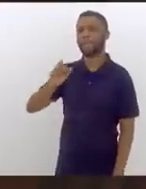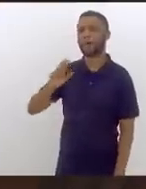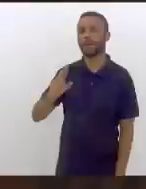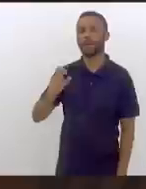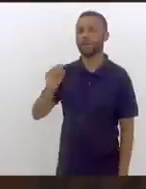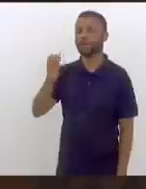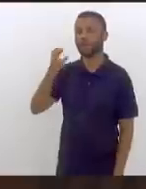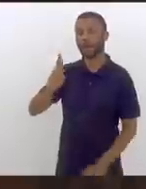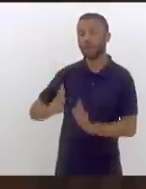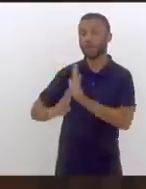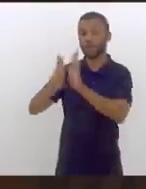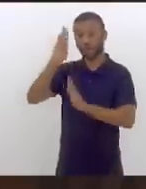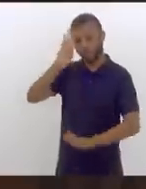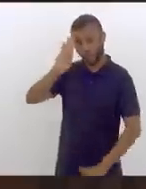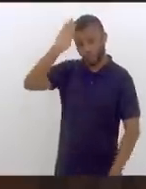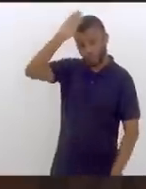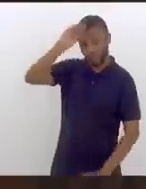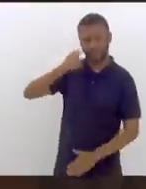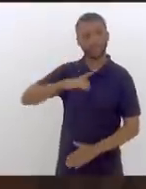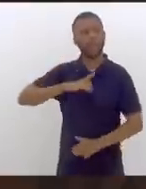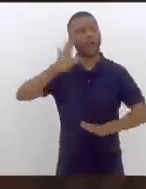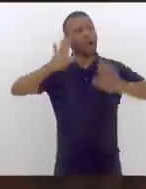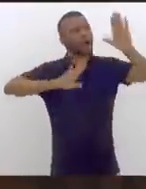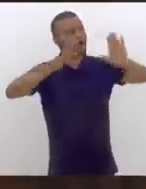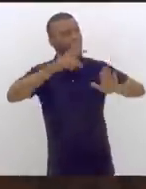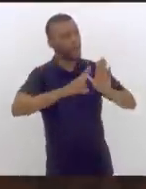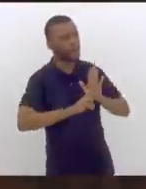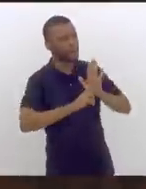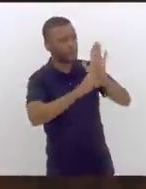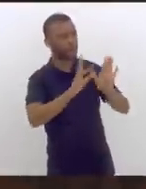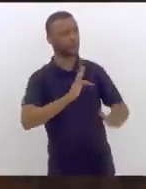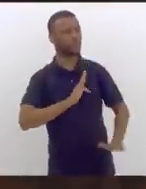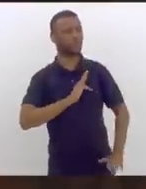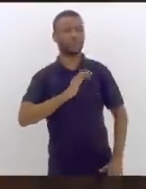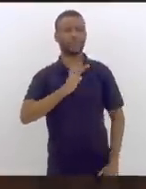Bombeiro Militar não tem algum representante da Polícia Civil